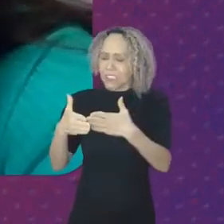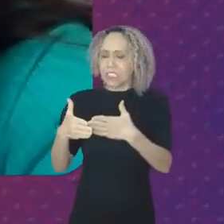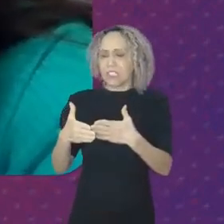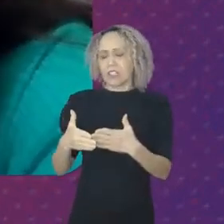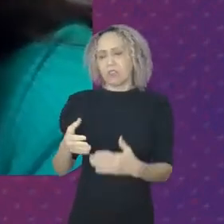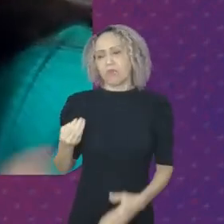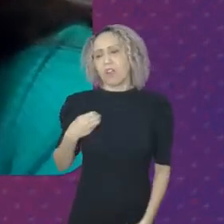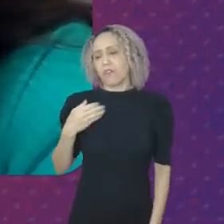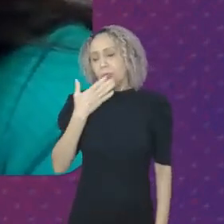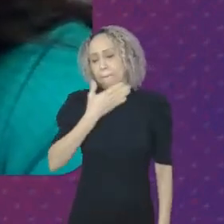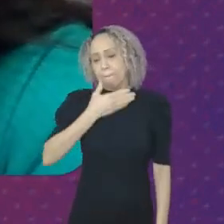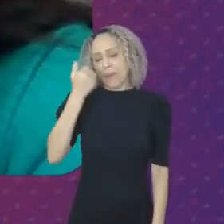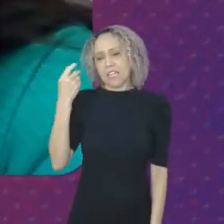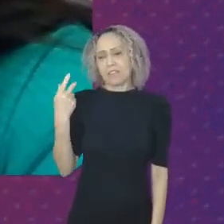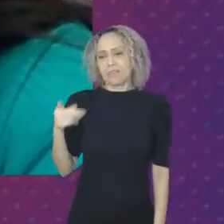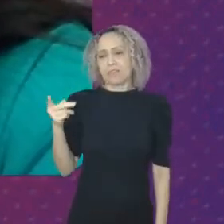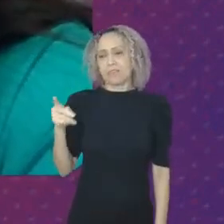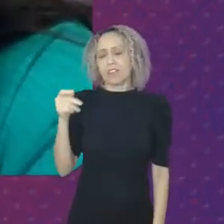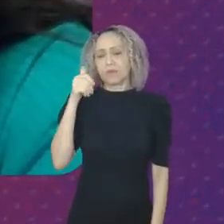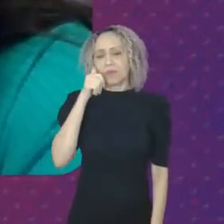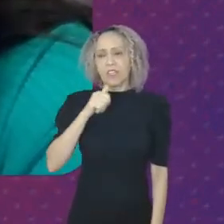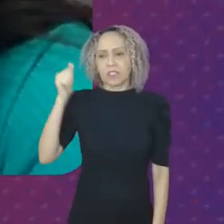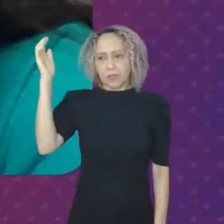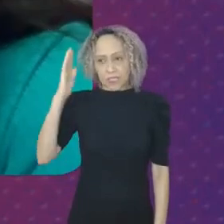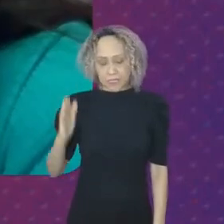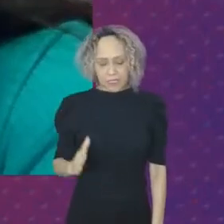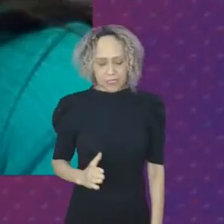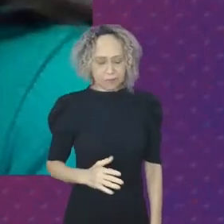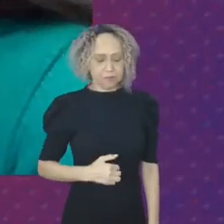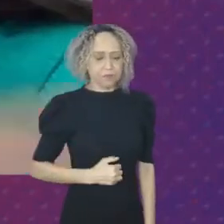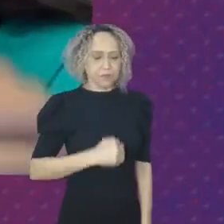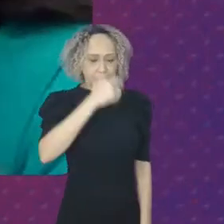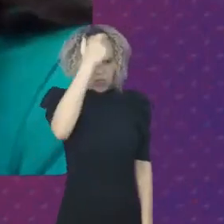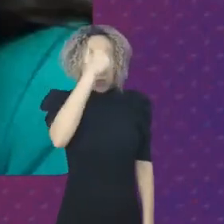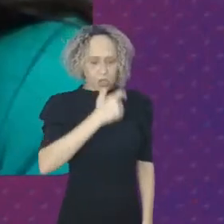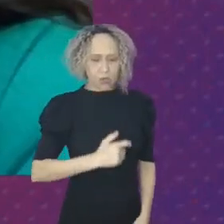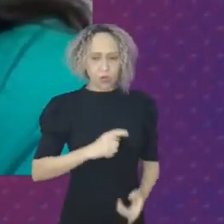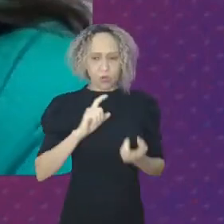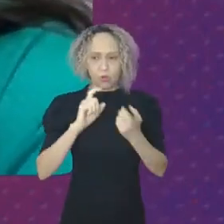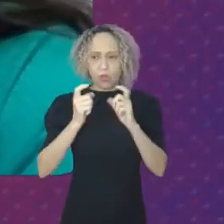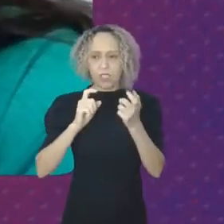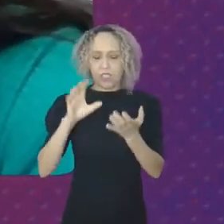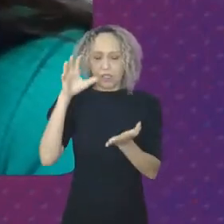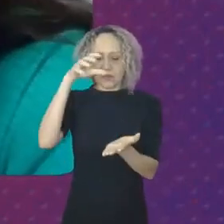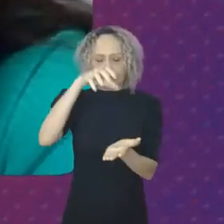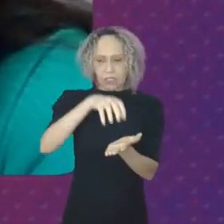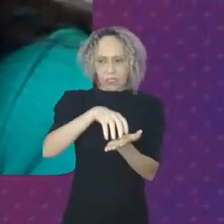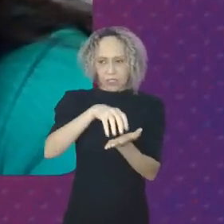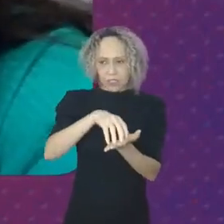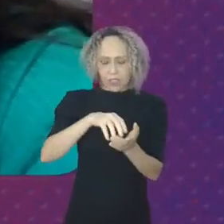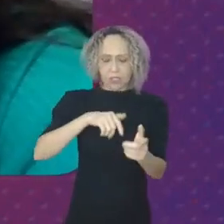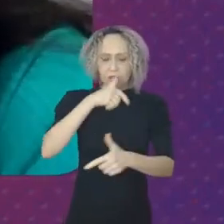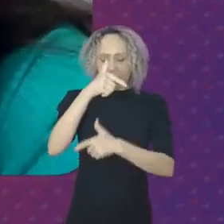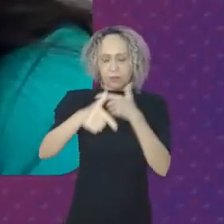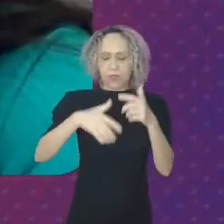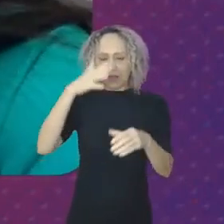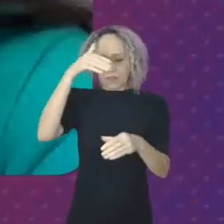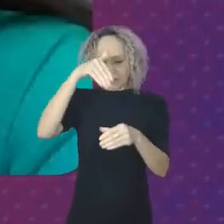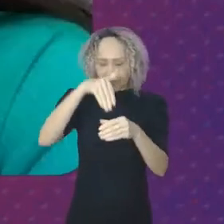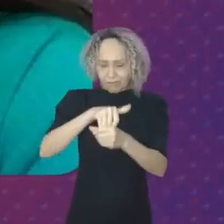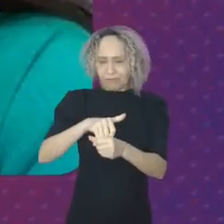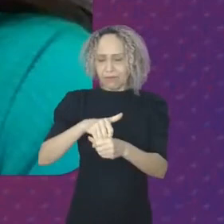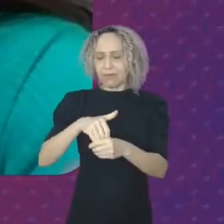né? E eu, que sou coordenadora da central, atuando dentro da Secretaria Nacional de Enfrentamento à Violência